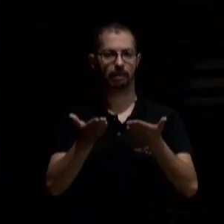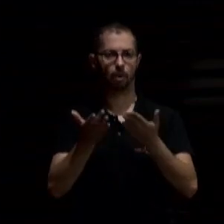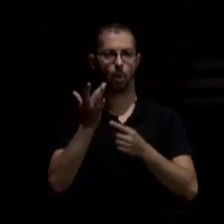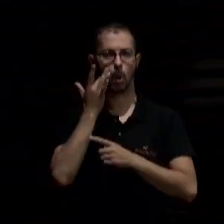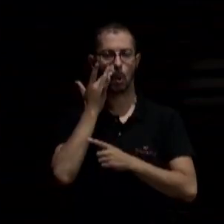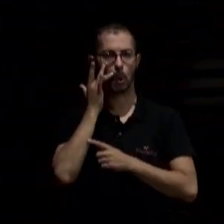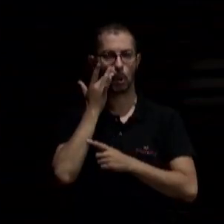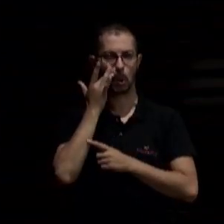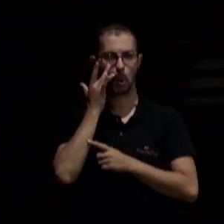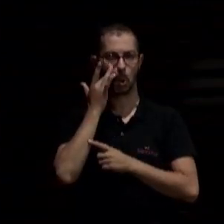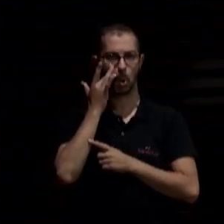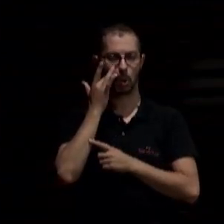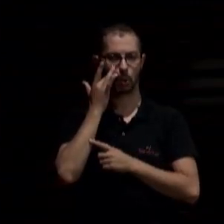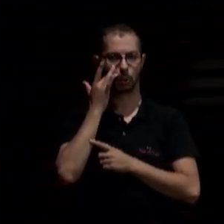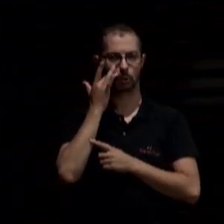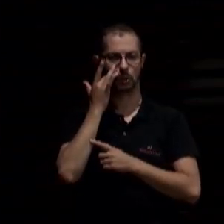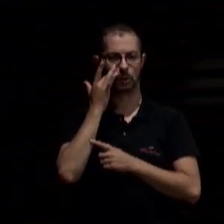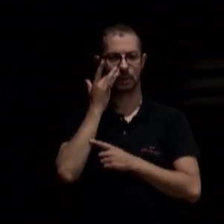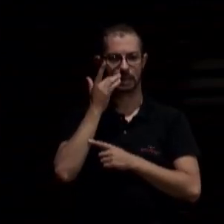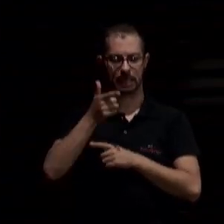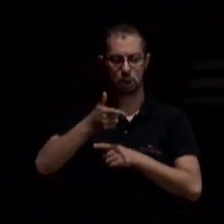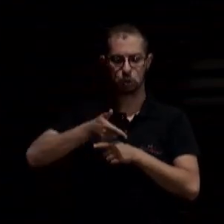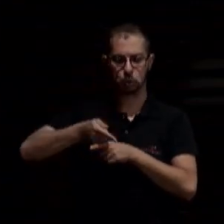sem solda,